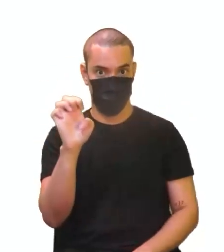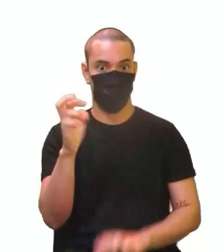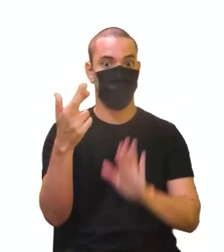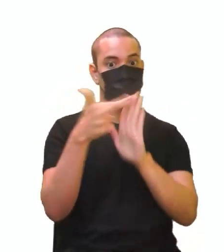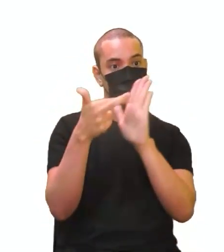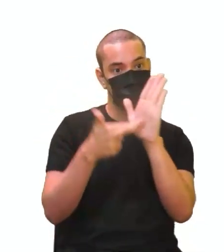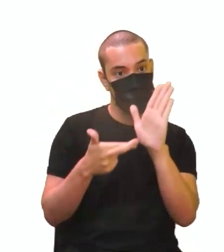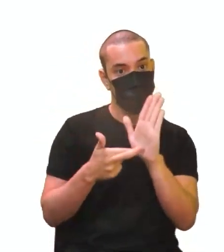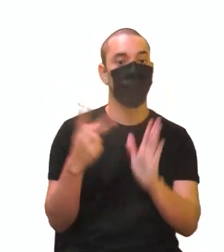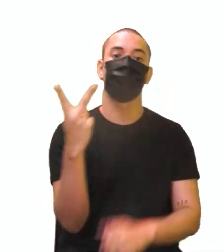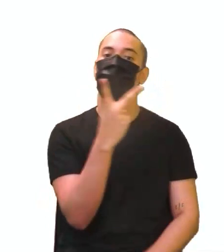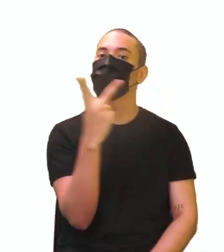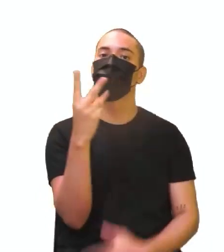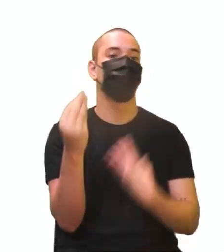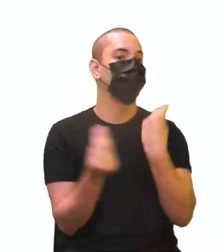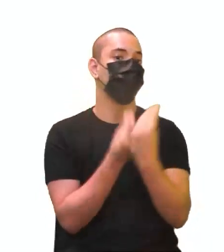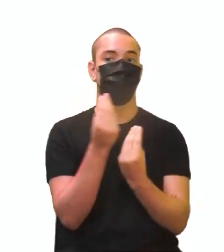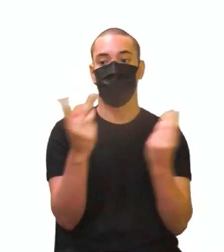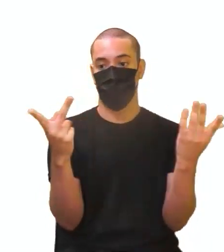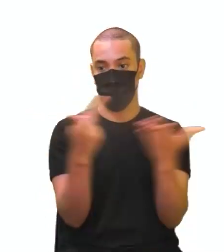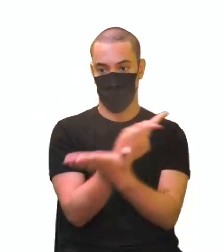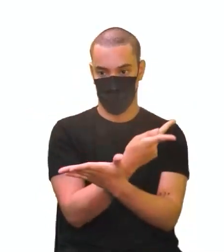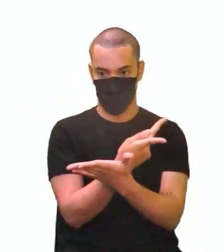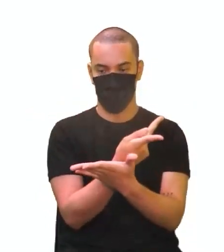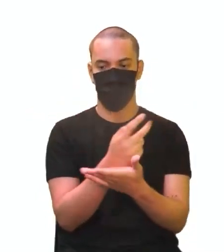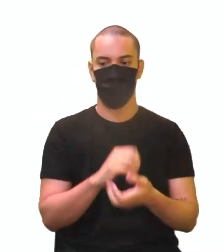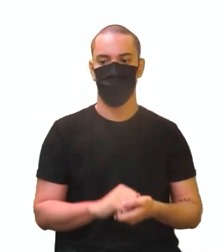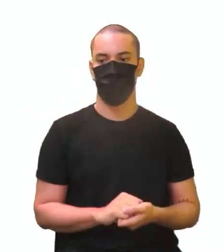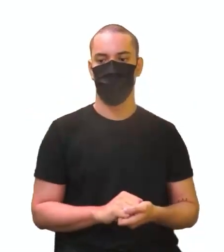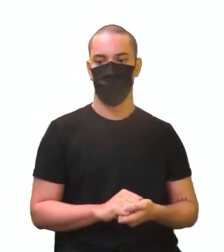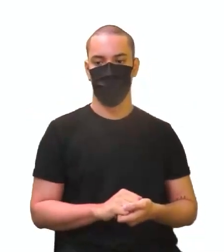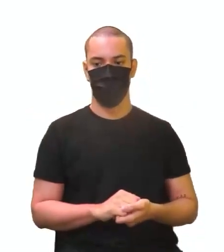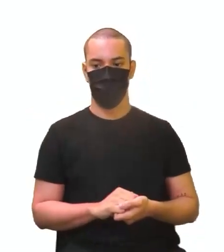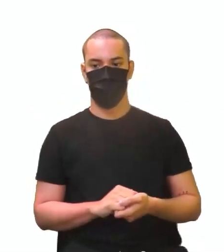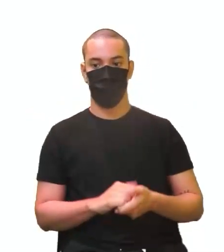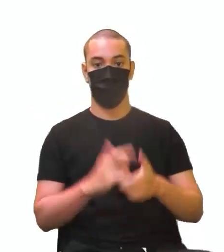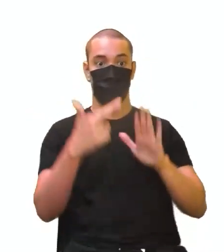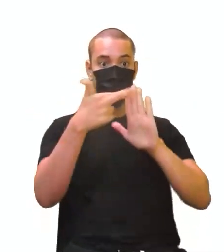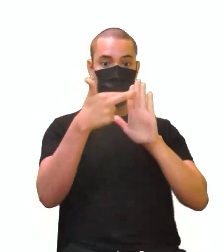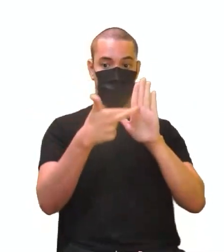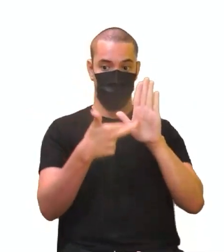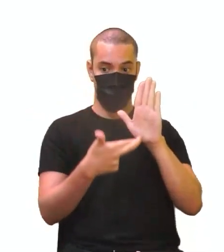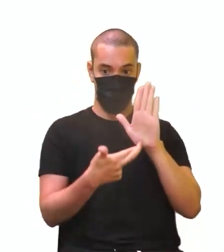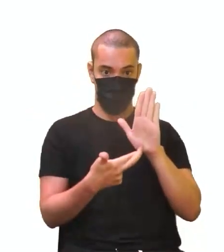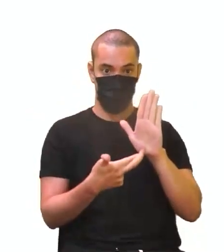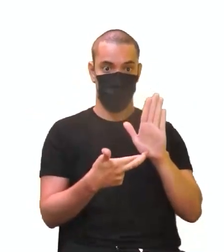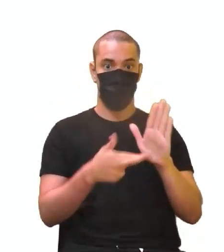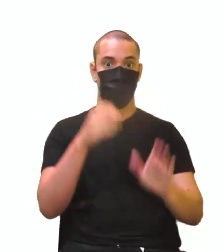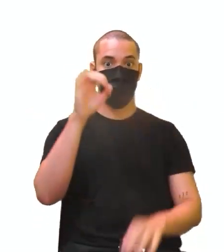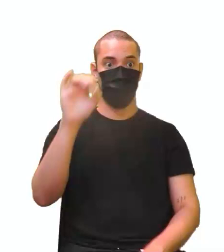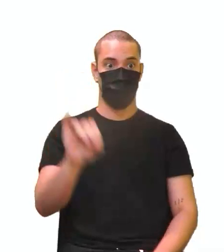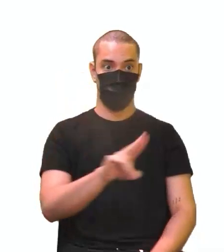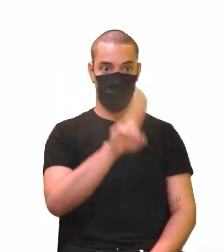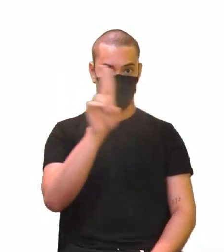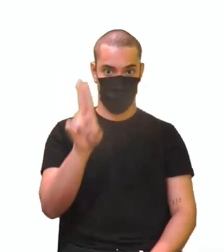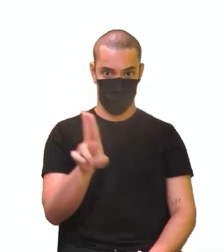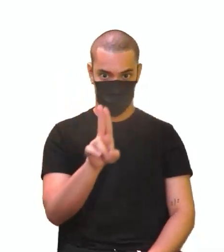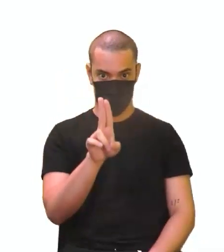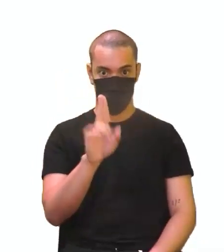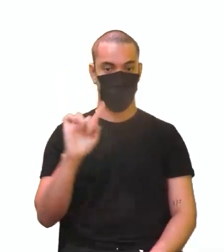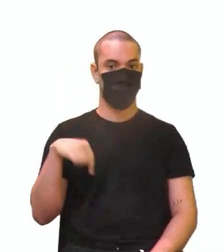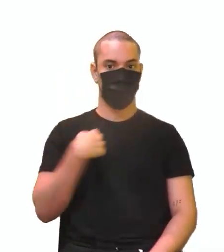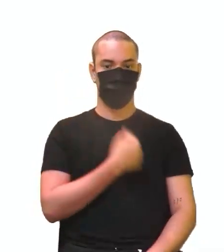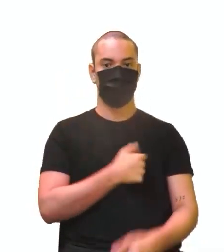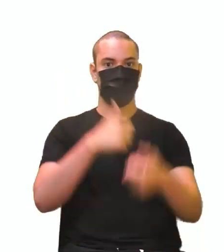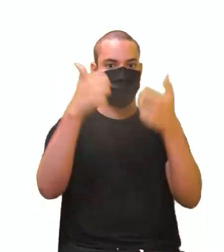ou e do e, no caso. Exatamente. Então, olha lá. Na regra do ou, como a